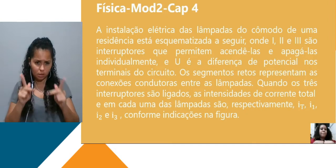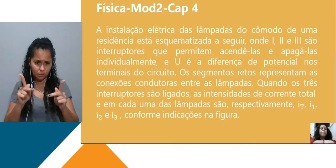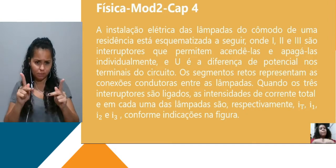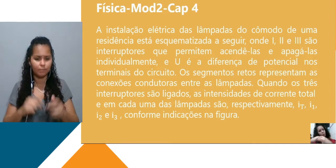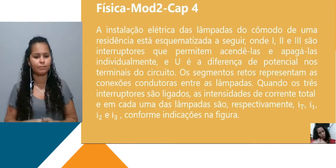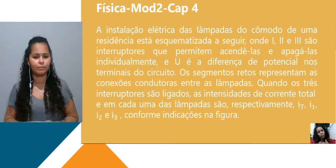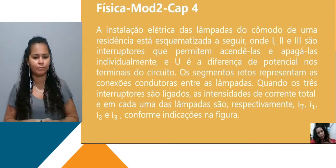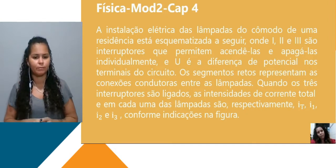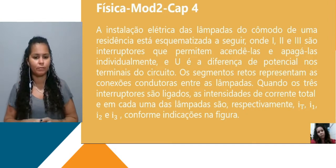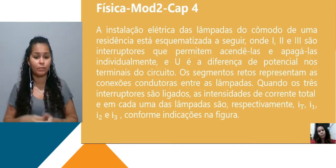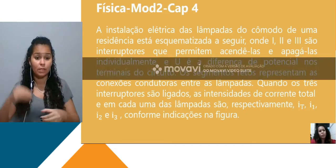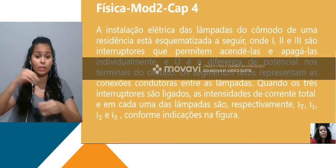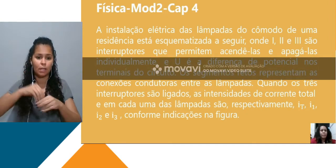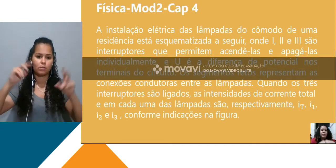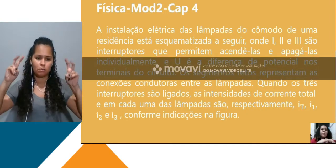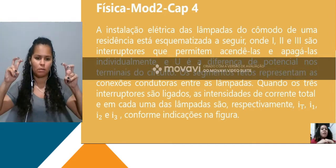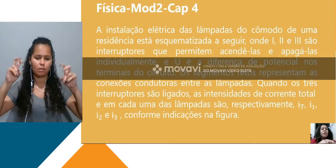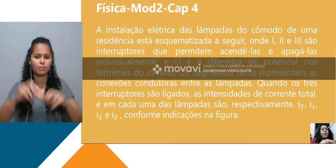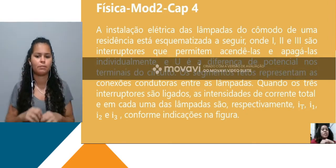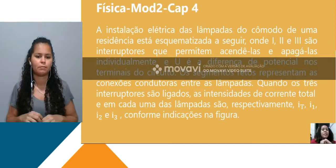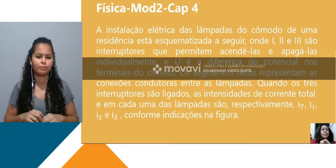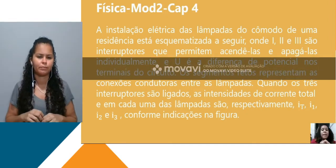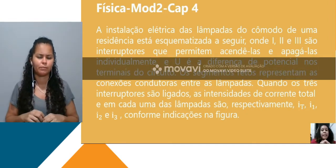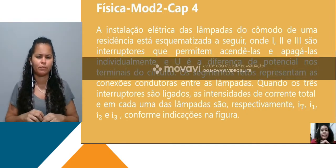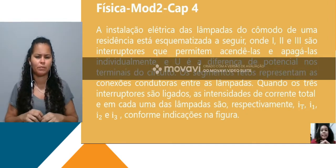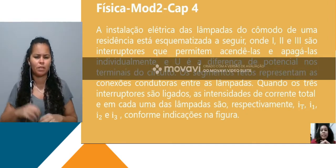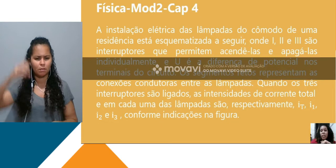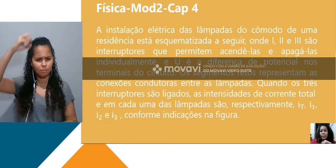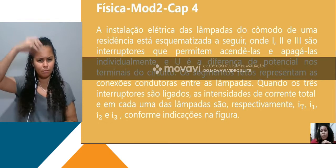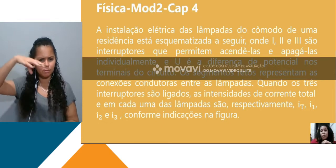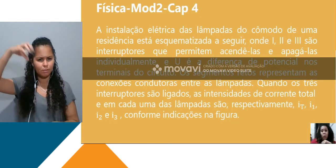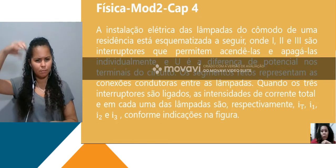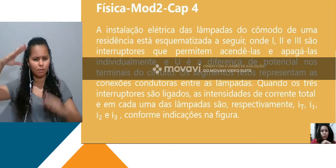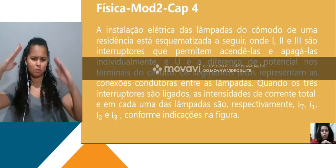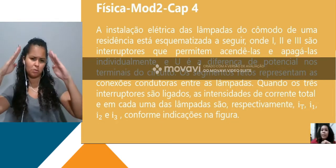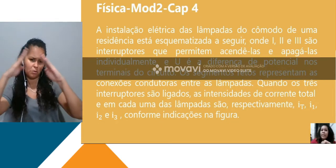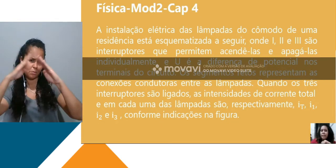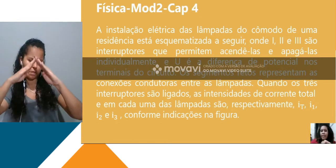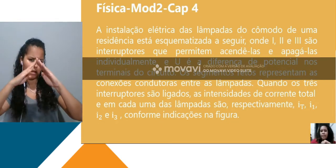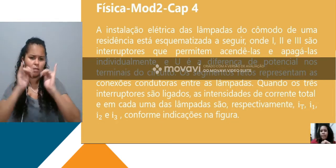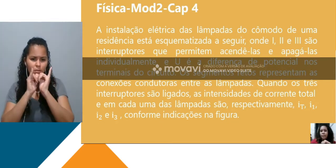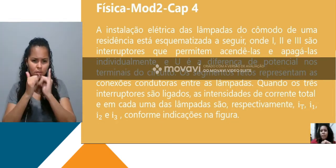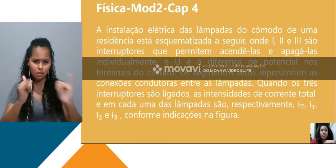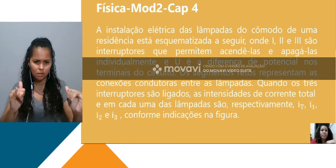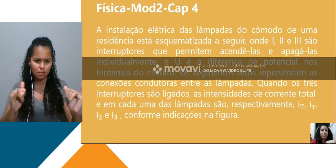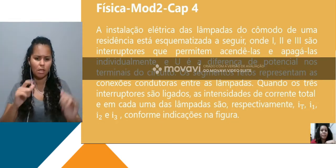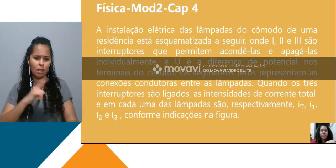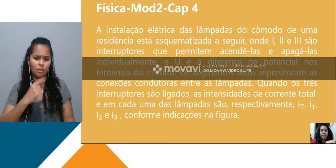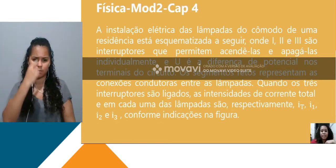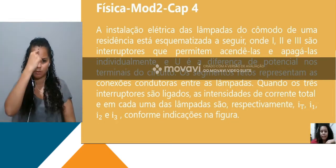tá? Dentro do mesmo tempo. A instalação elétrica das lâmpadas do cômodo de uma residência